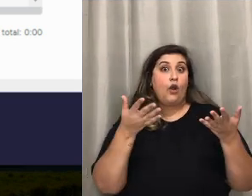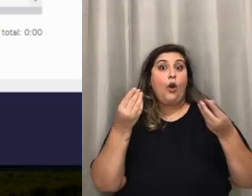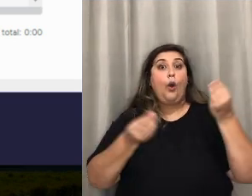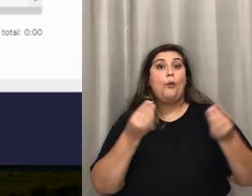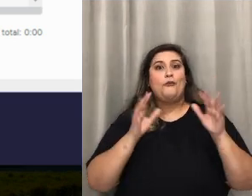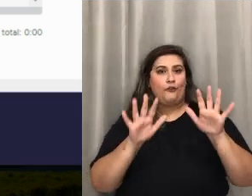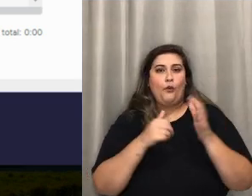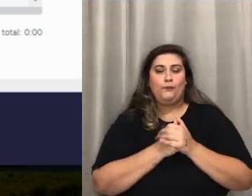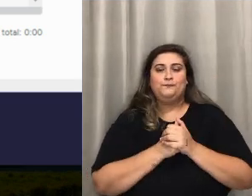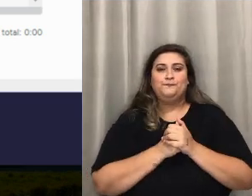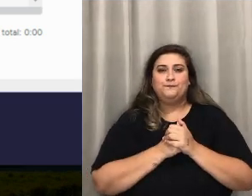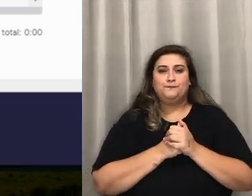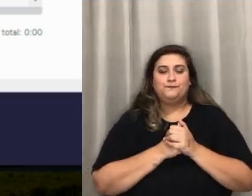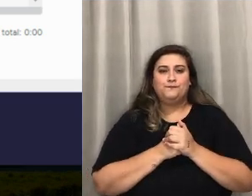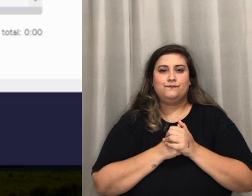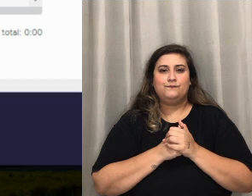momento?